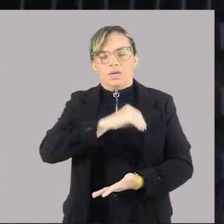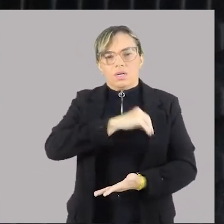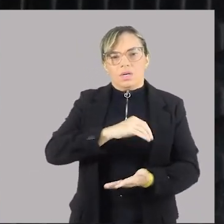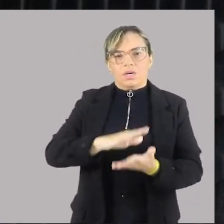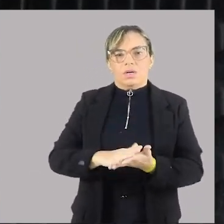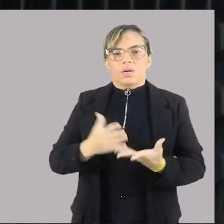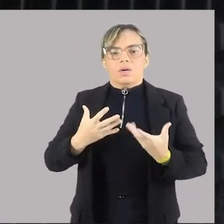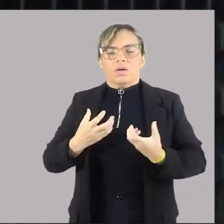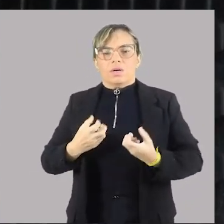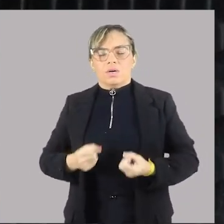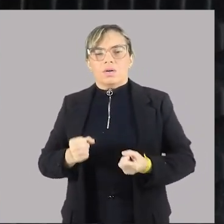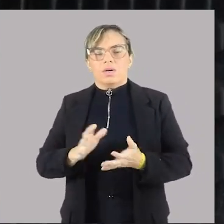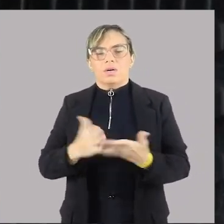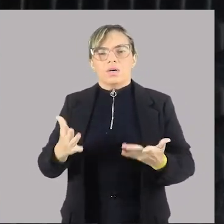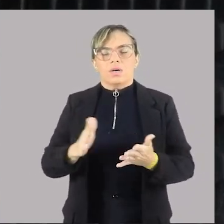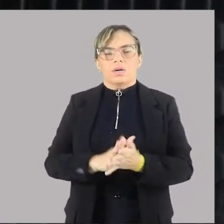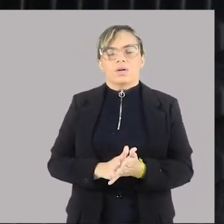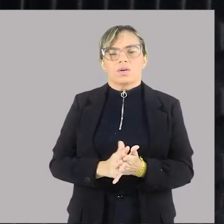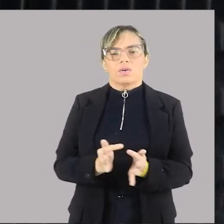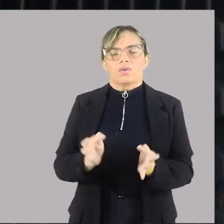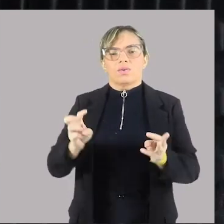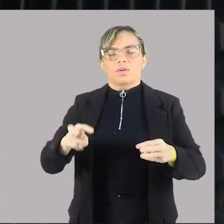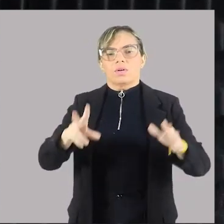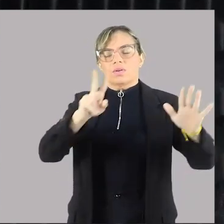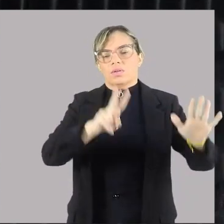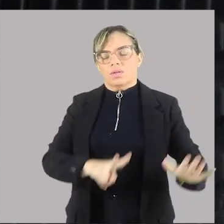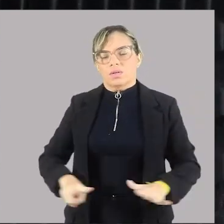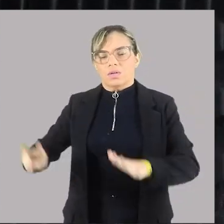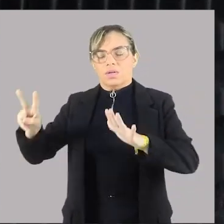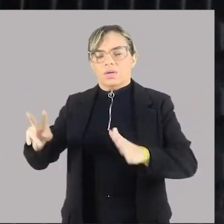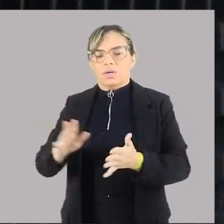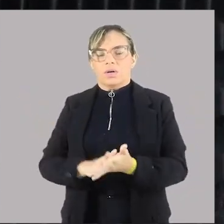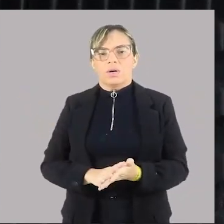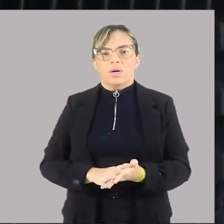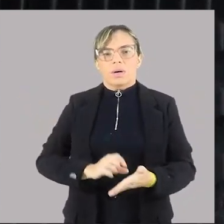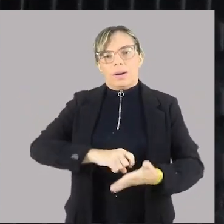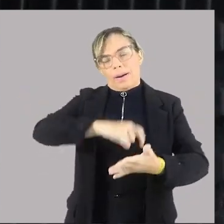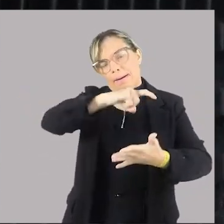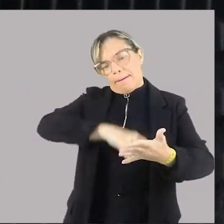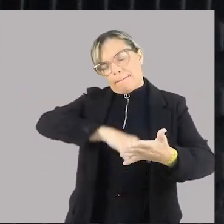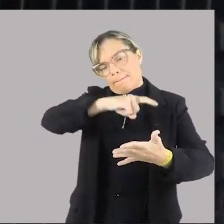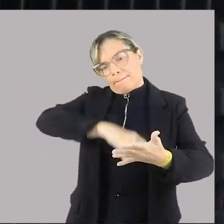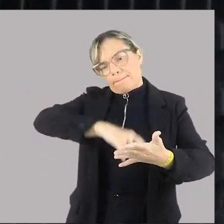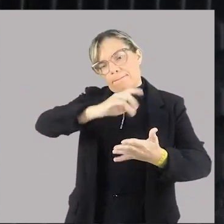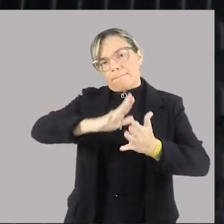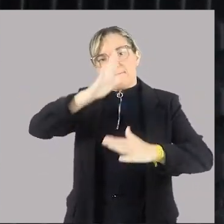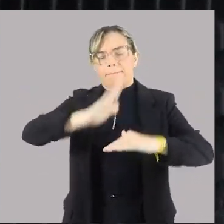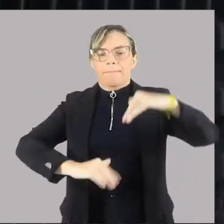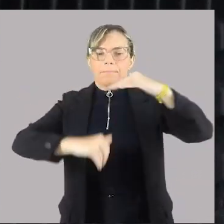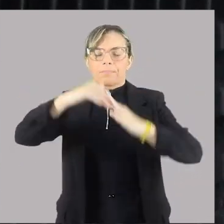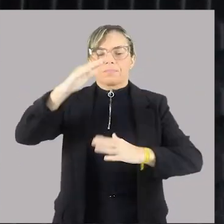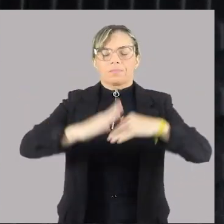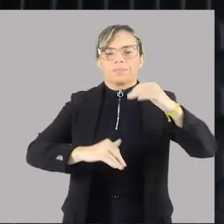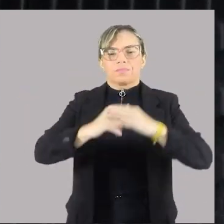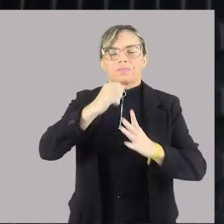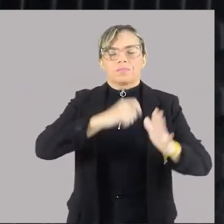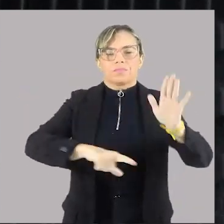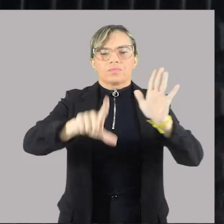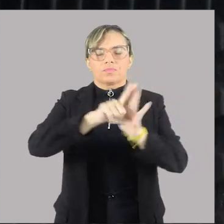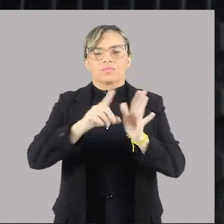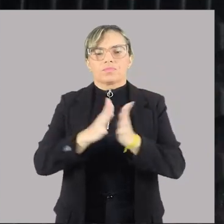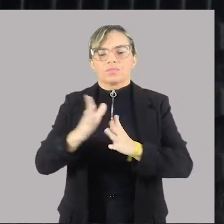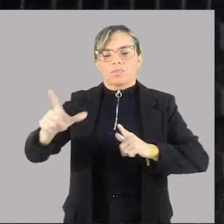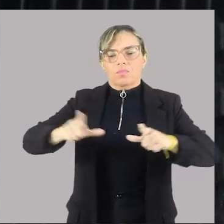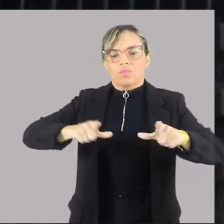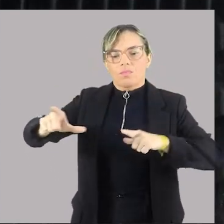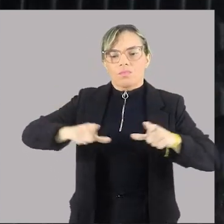semanal, a carteira profissional, uma série de outras leis trabalhistas foram consolidadas